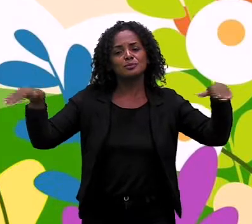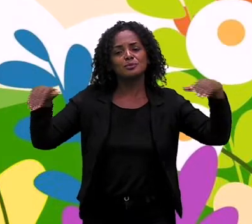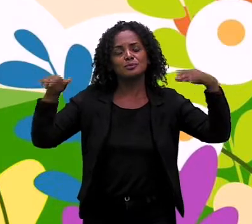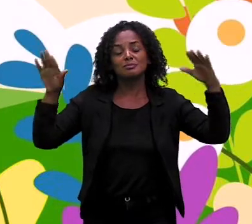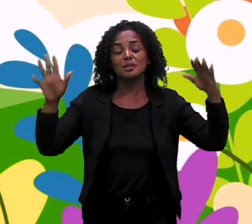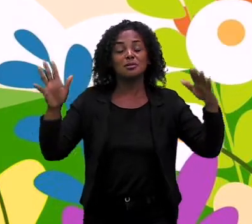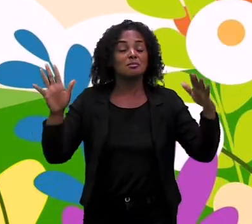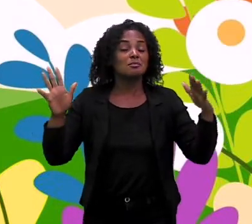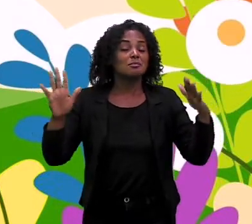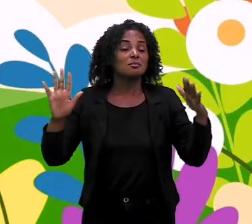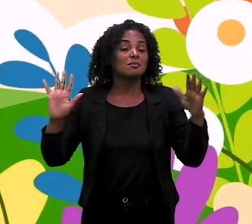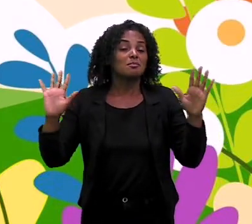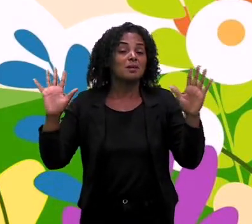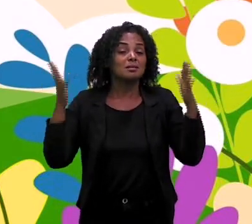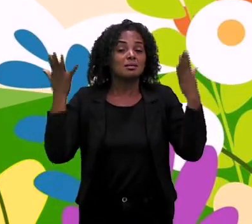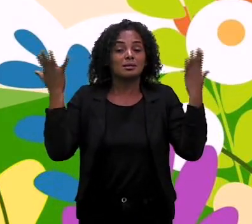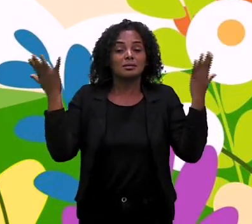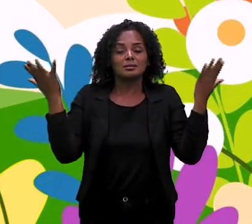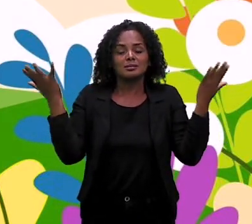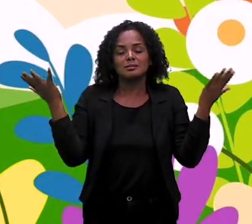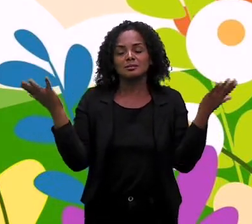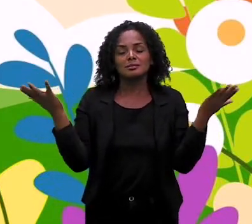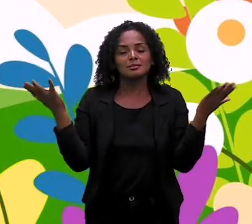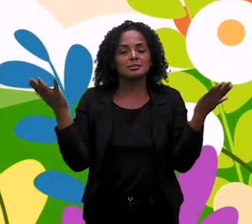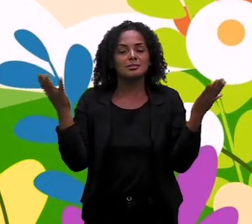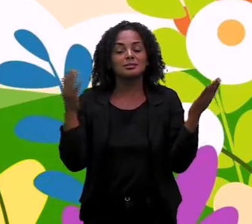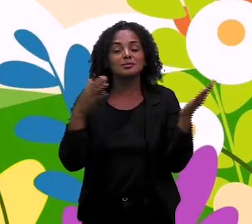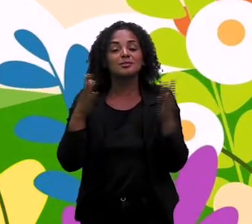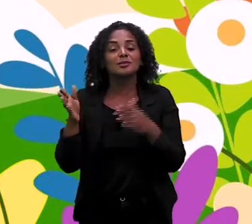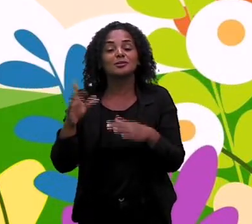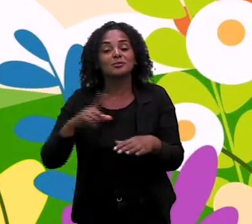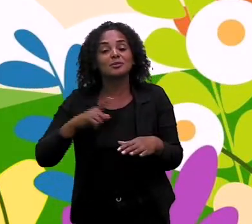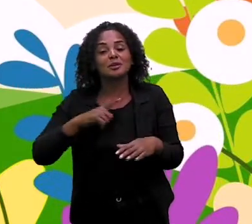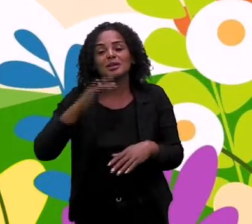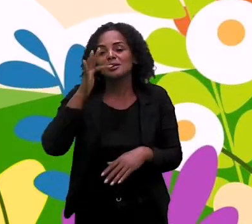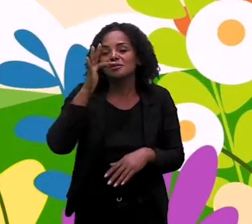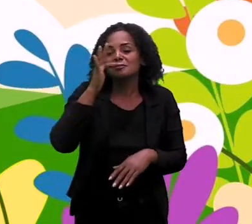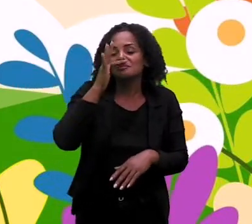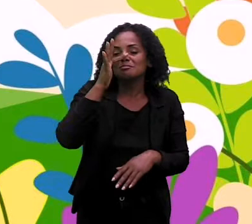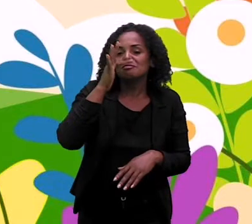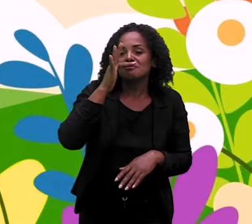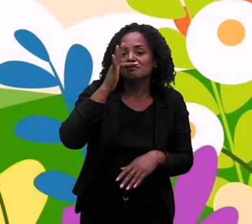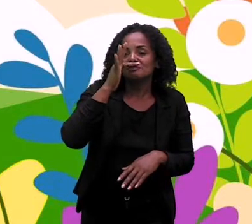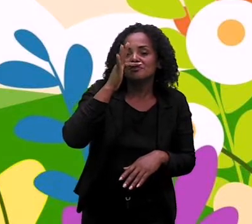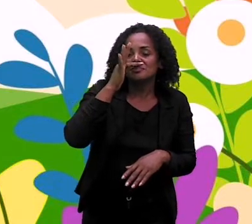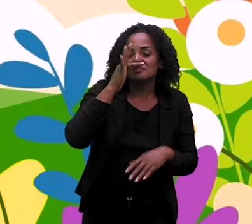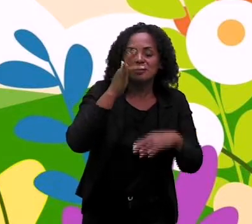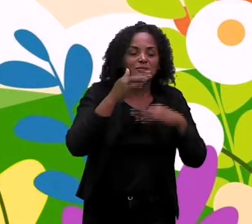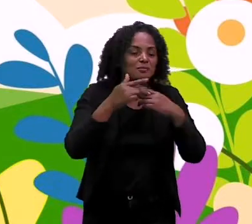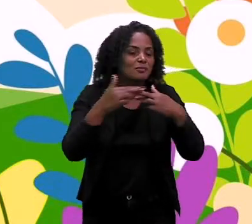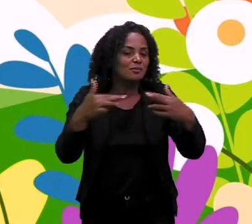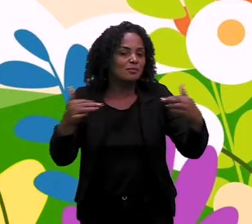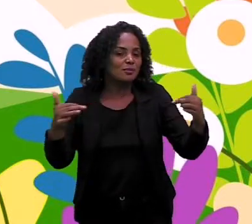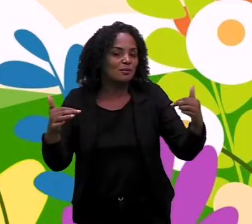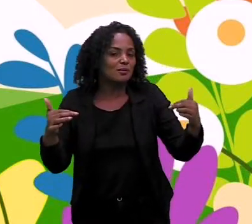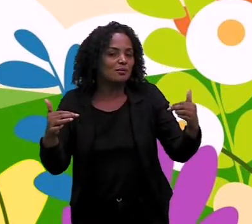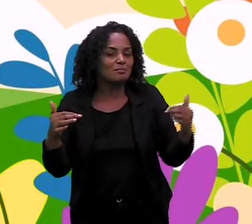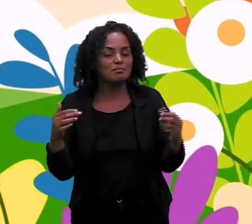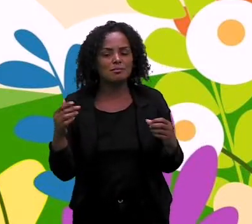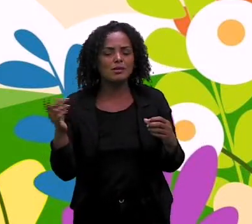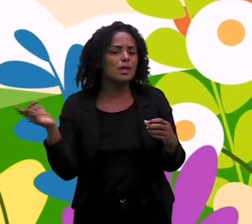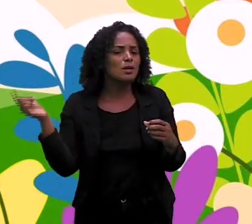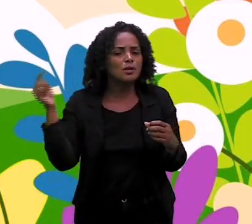uma alegria só quando chega a primavera. Mas veja bem, eu estou